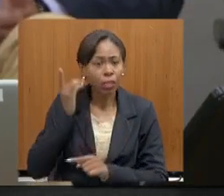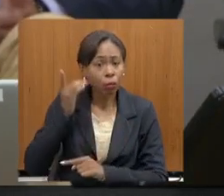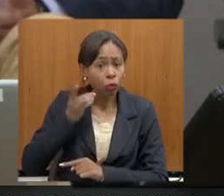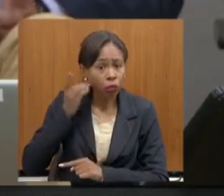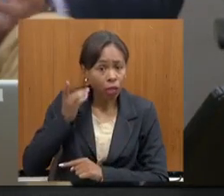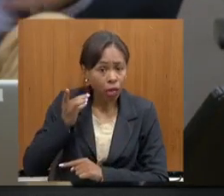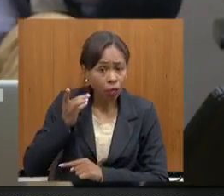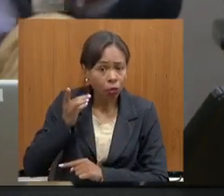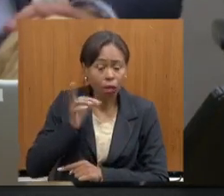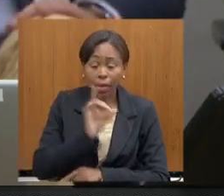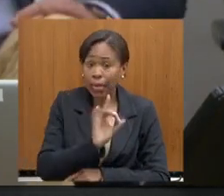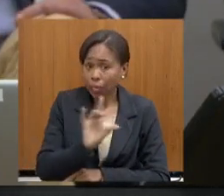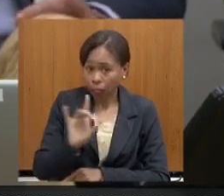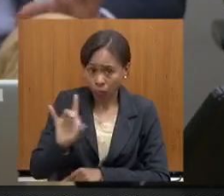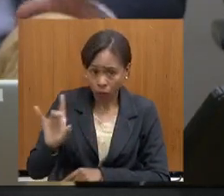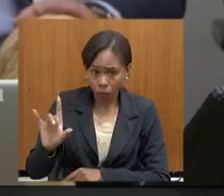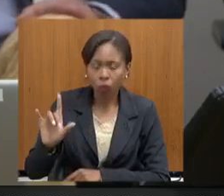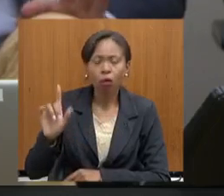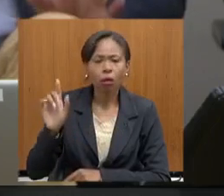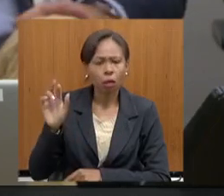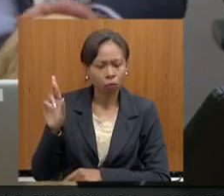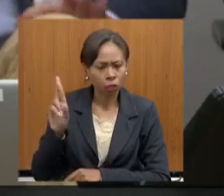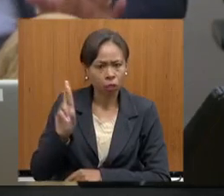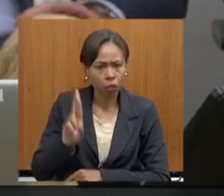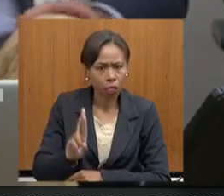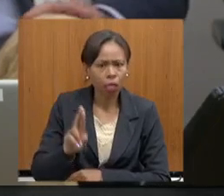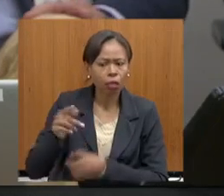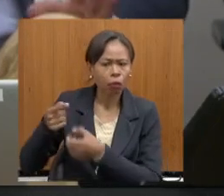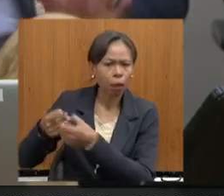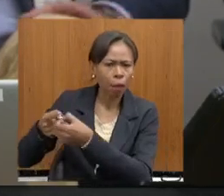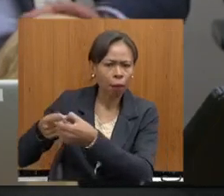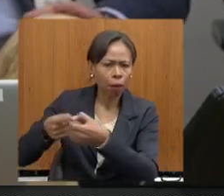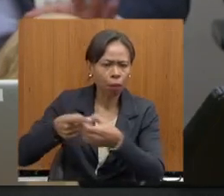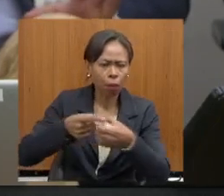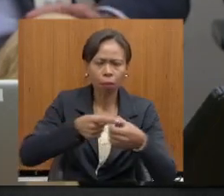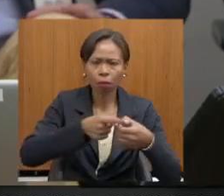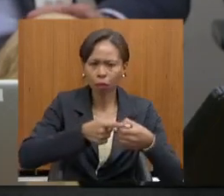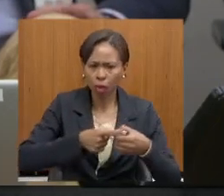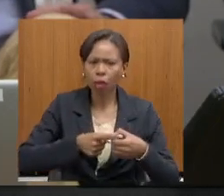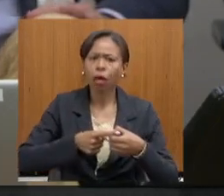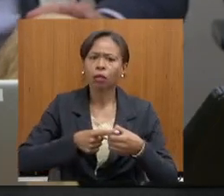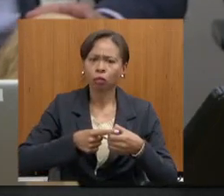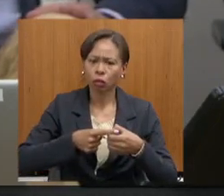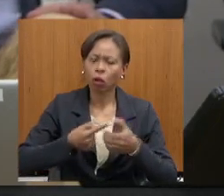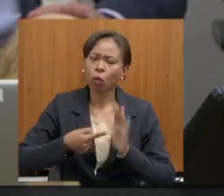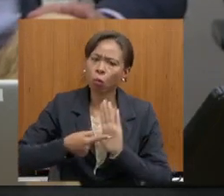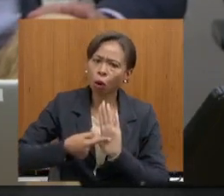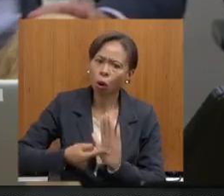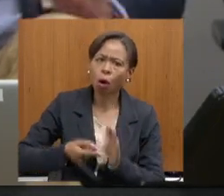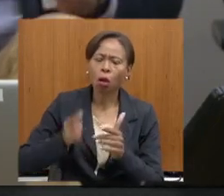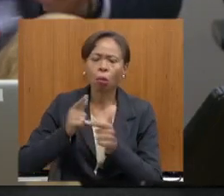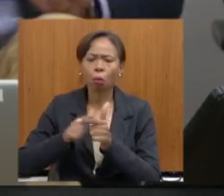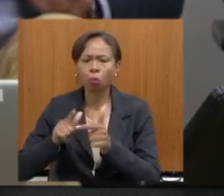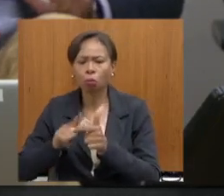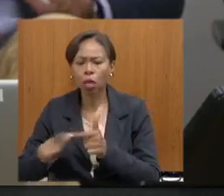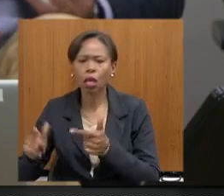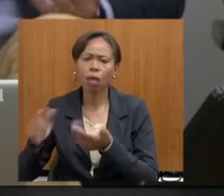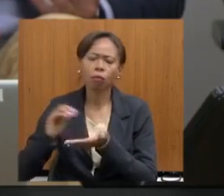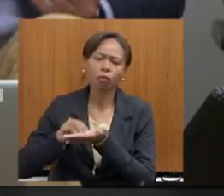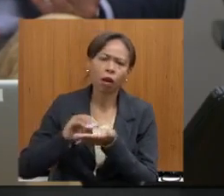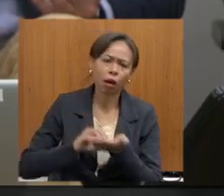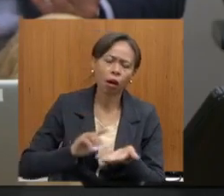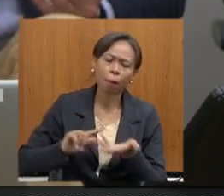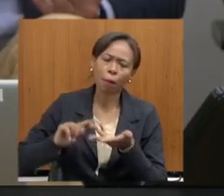suas idades vem com as suas demandas que são diversas e temos aqui deputados que e